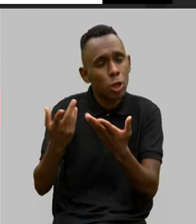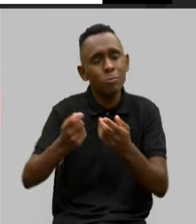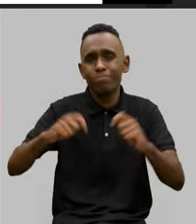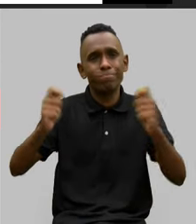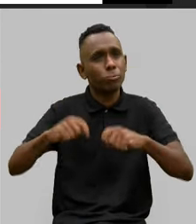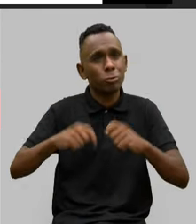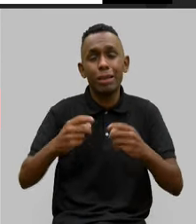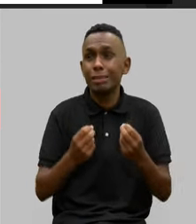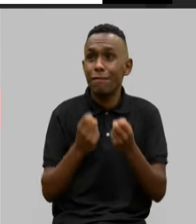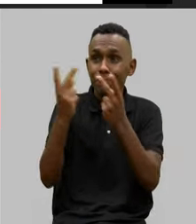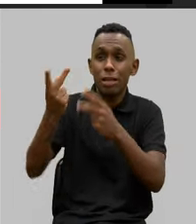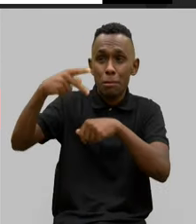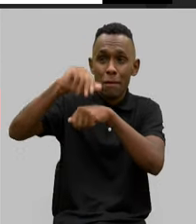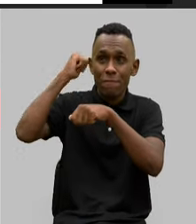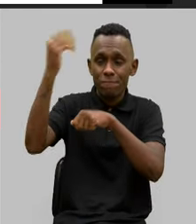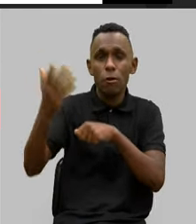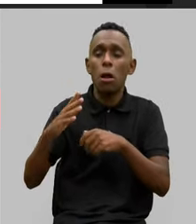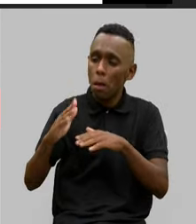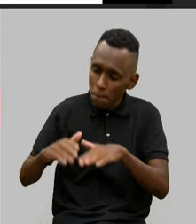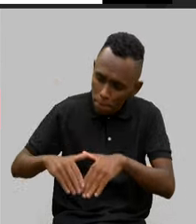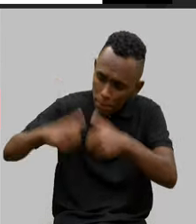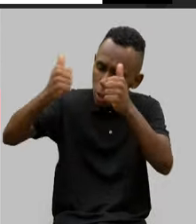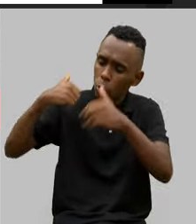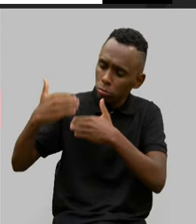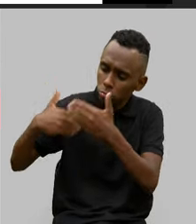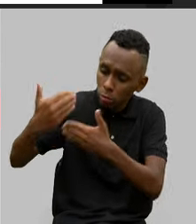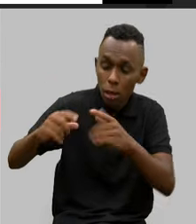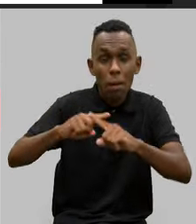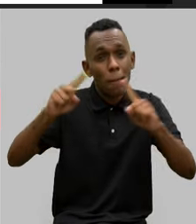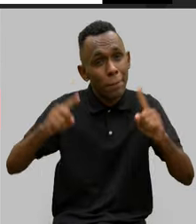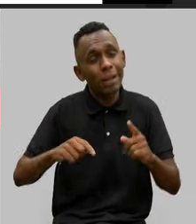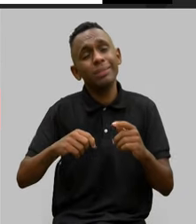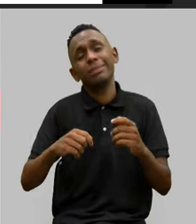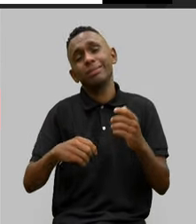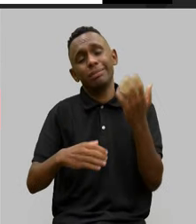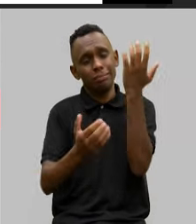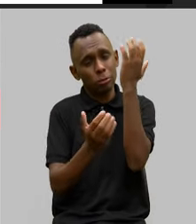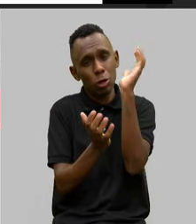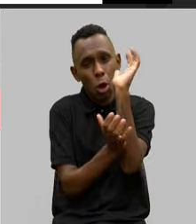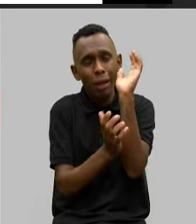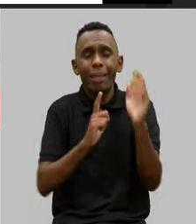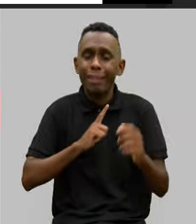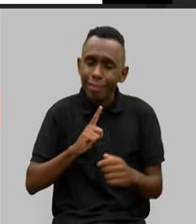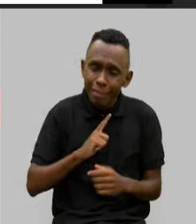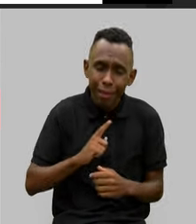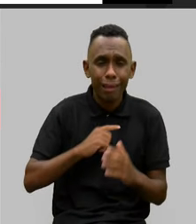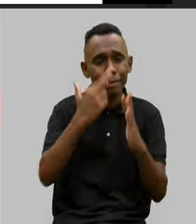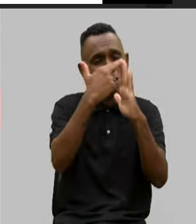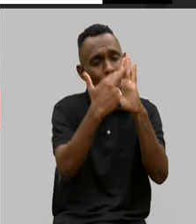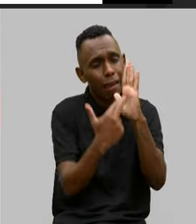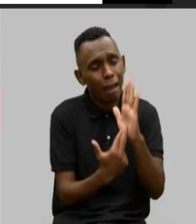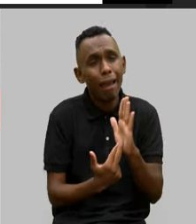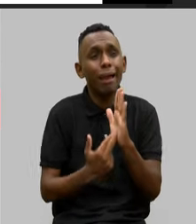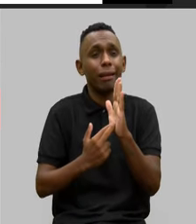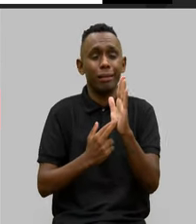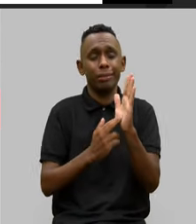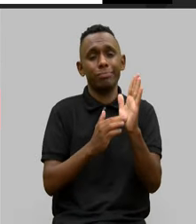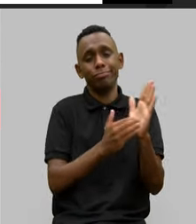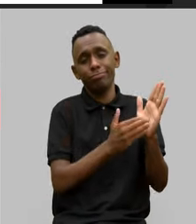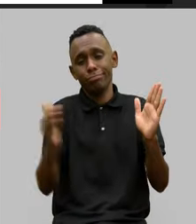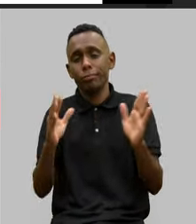importação ele melhorou ao longo dos anos mas ainda é burocrático com prazos eh muitas vezes